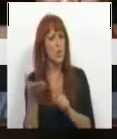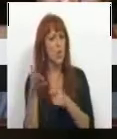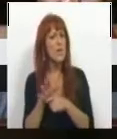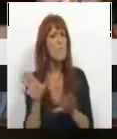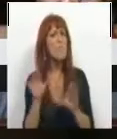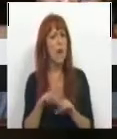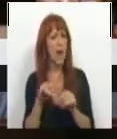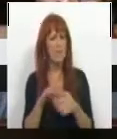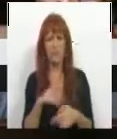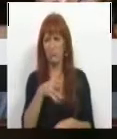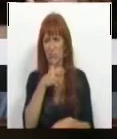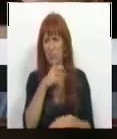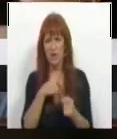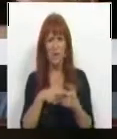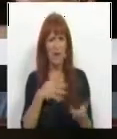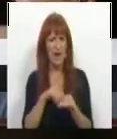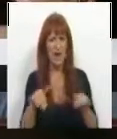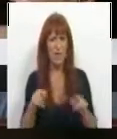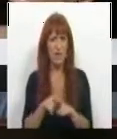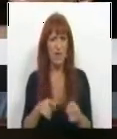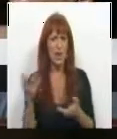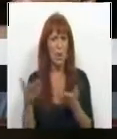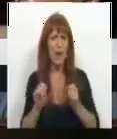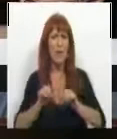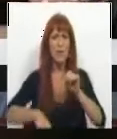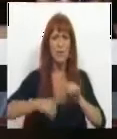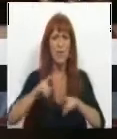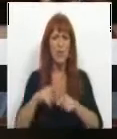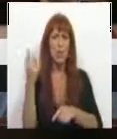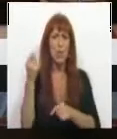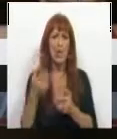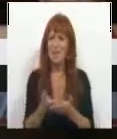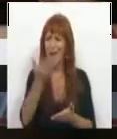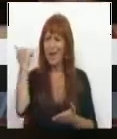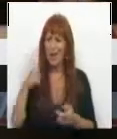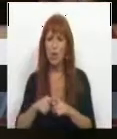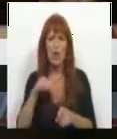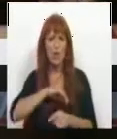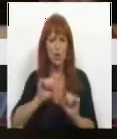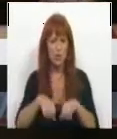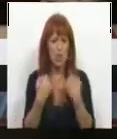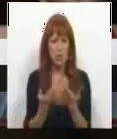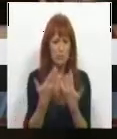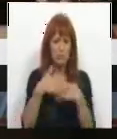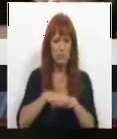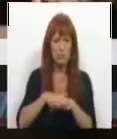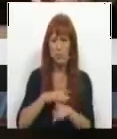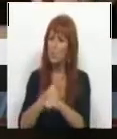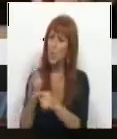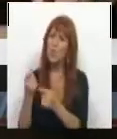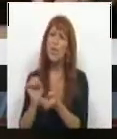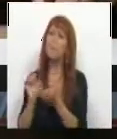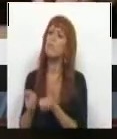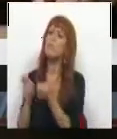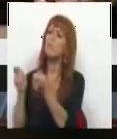exemplo mais desastroso a esse nível. Compare-se o que aconteceu. O dinheiro que retiraram ao rendimento social de inserção foi o dinheiro